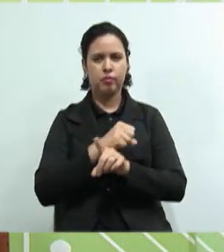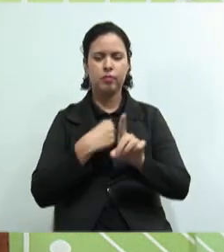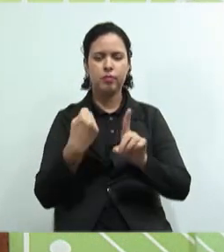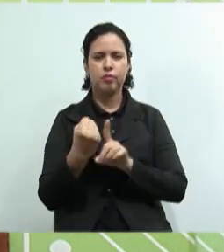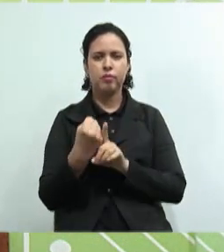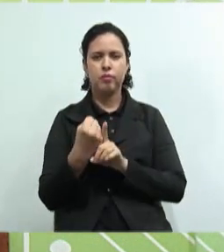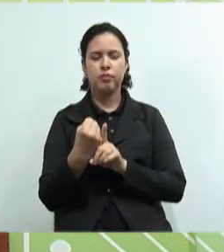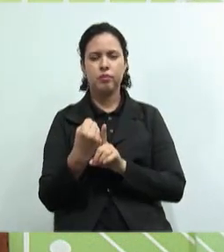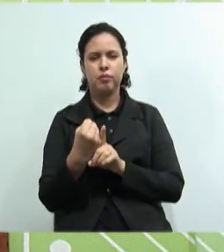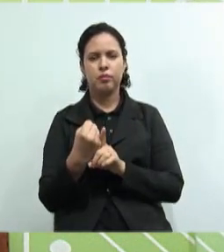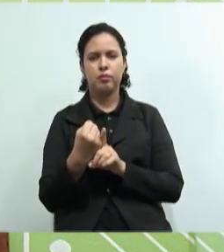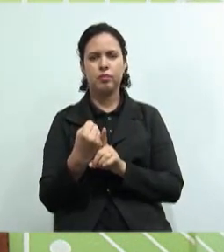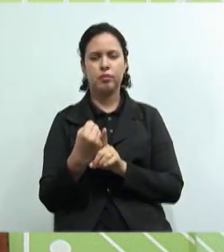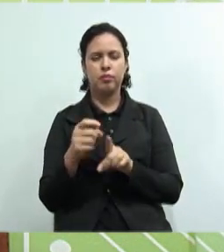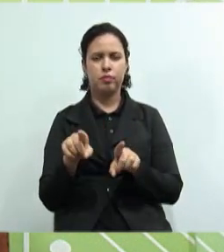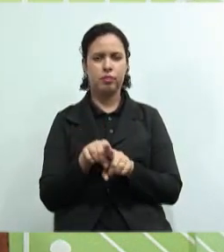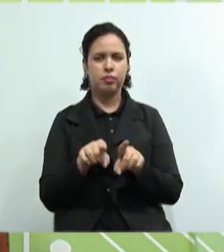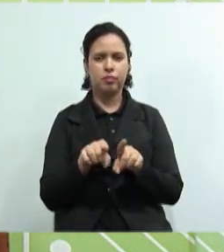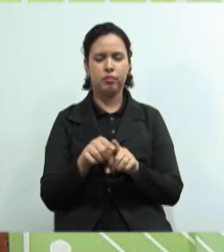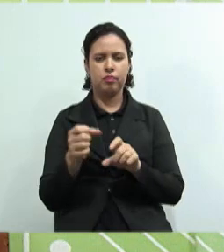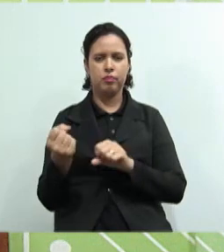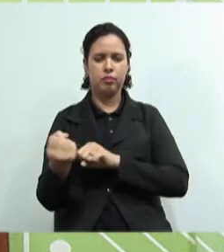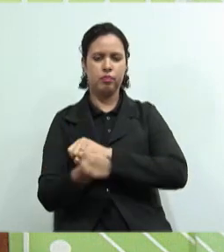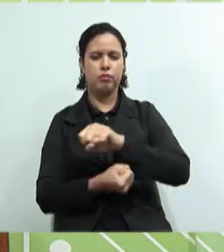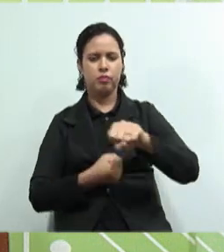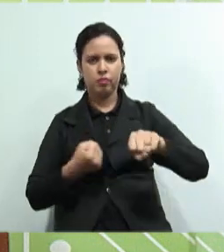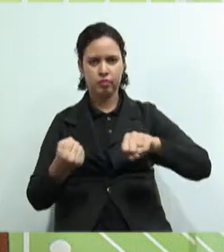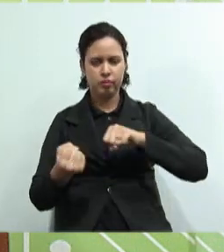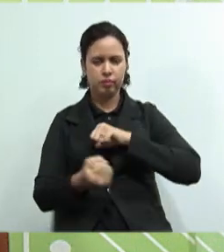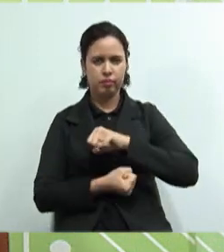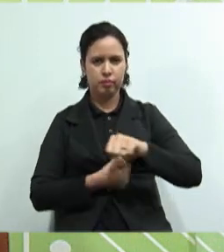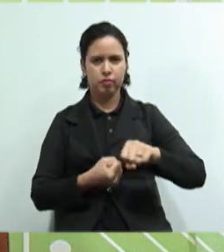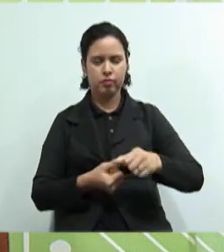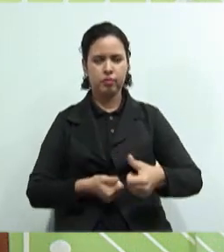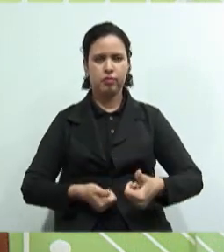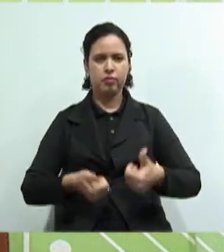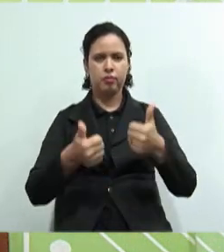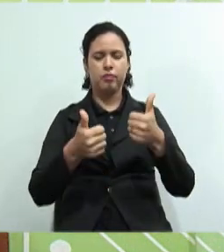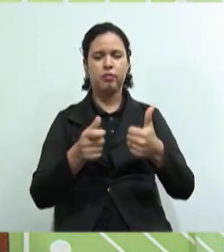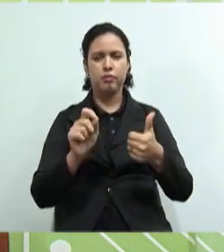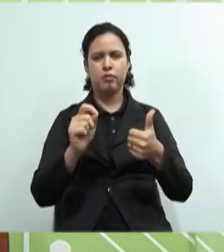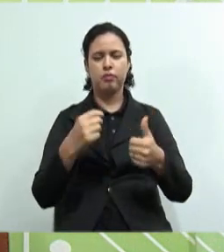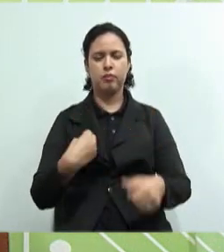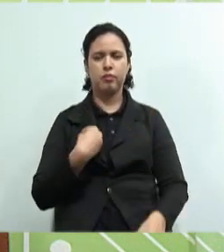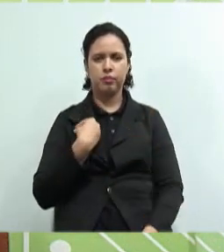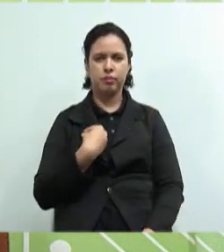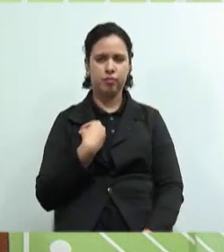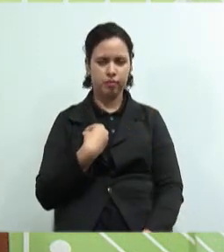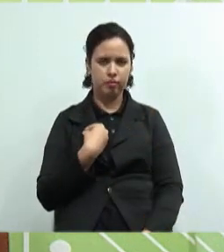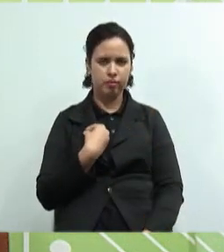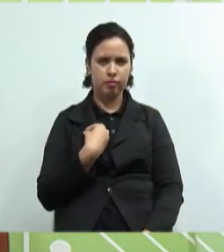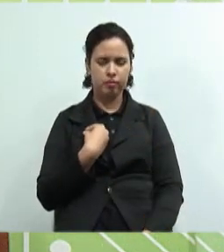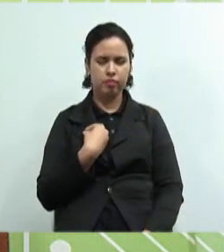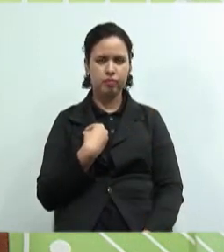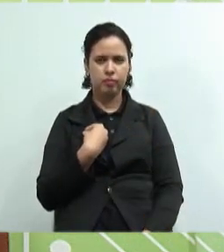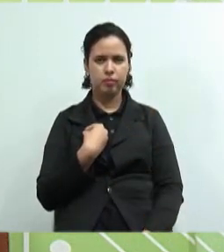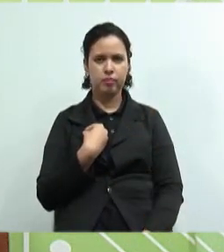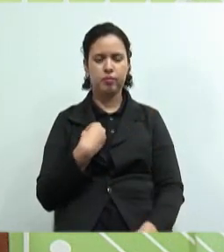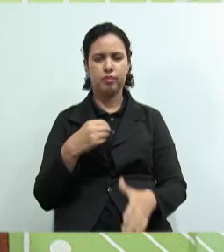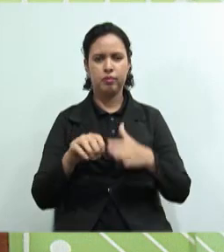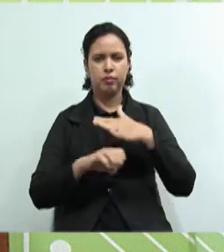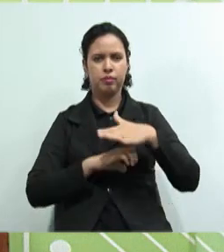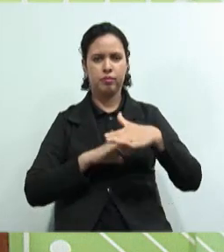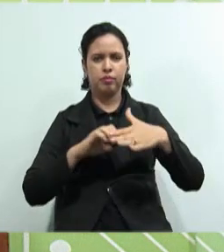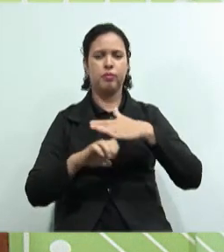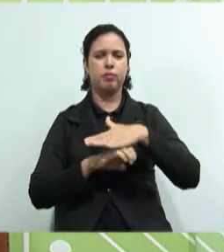e buscando um comércio mais justo. Então essas são questões que vão melhorar a sobrevivência, o tempo de vida de